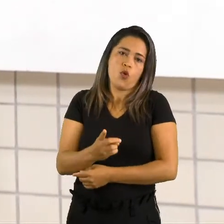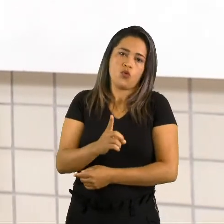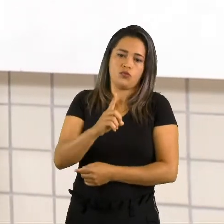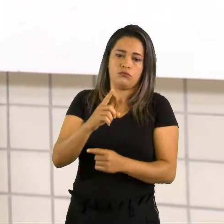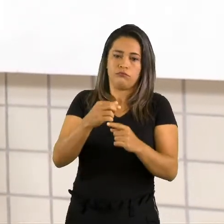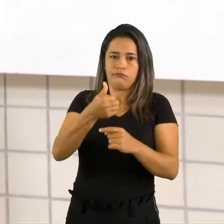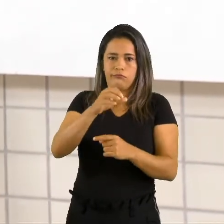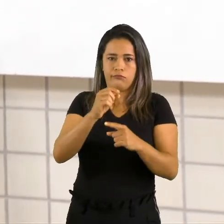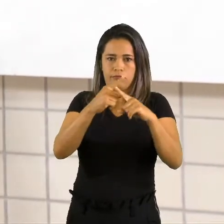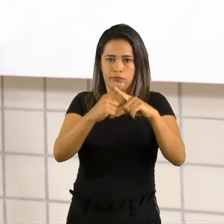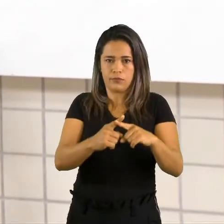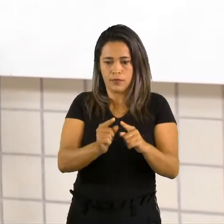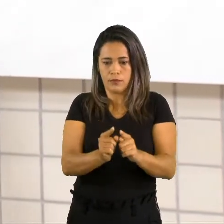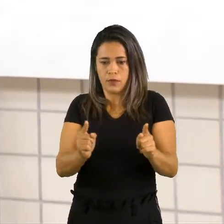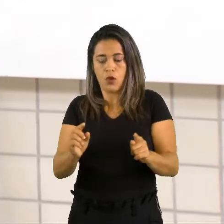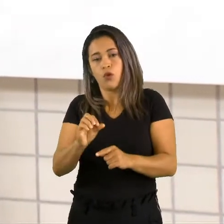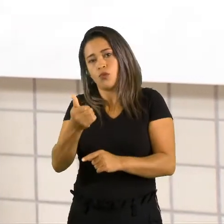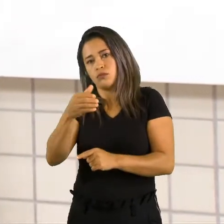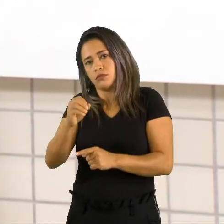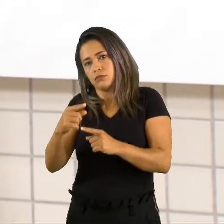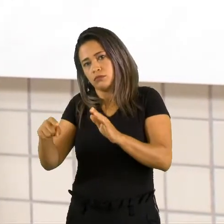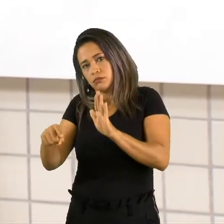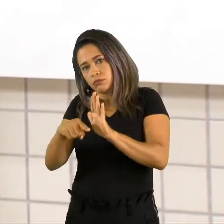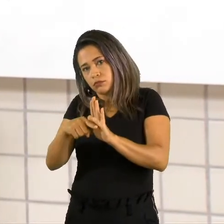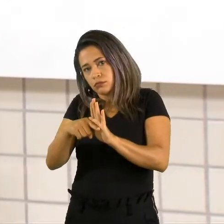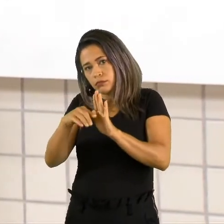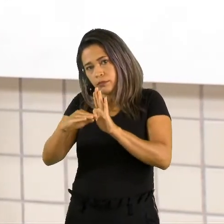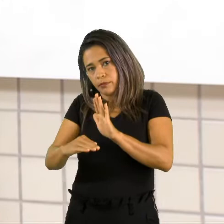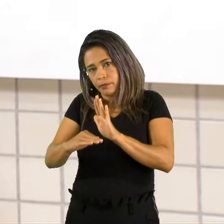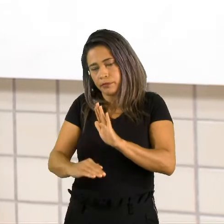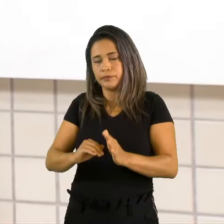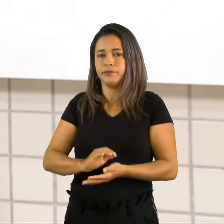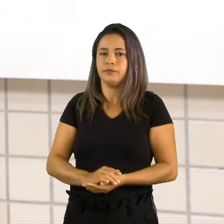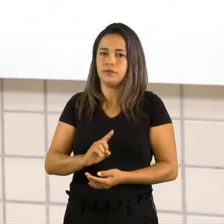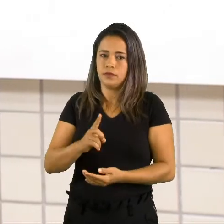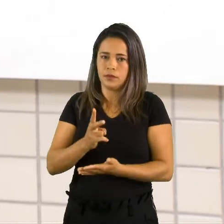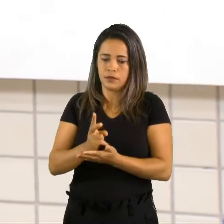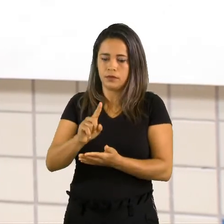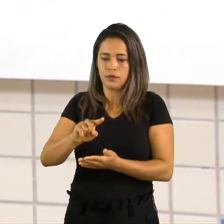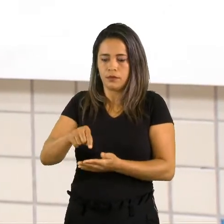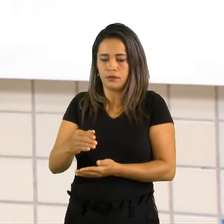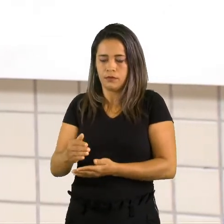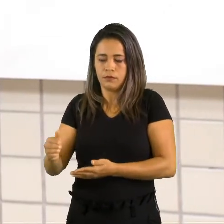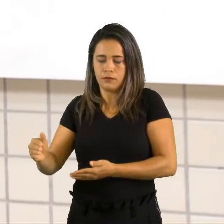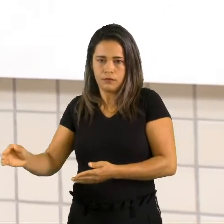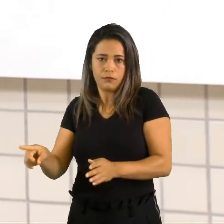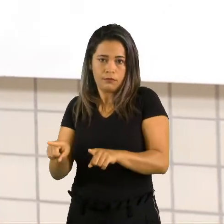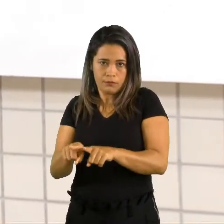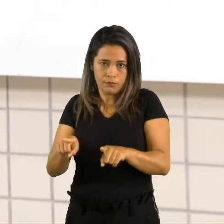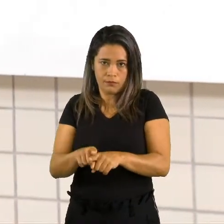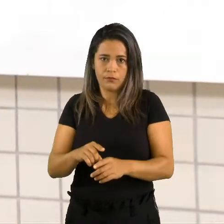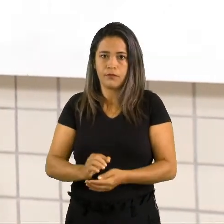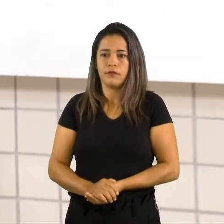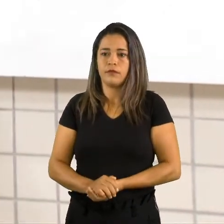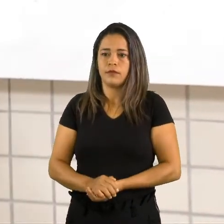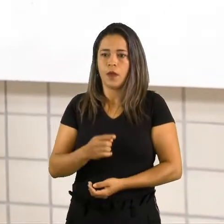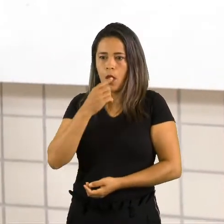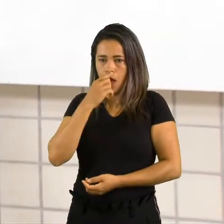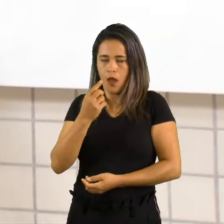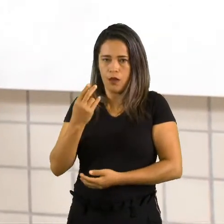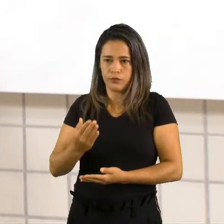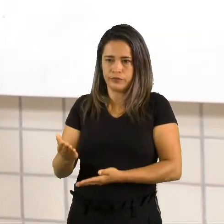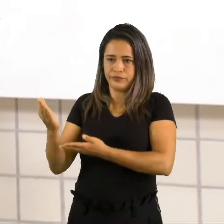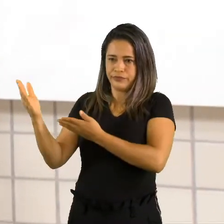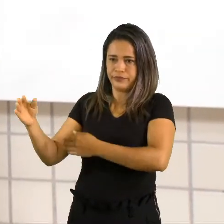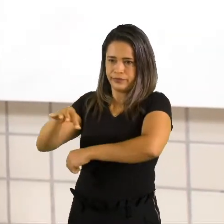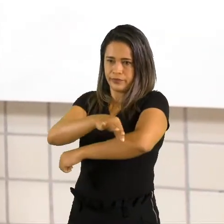menor. Ok, pessoal? Assim que funciona depois da vírgula também. Na nossa régua, olha, se